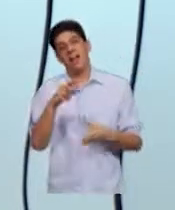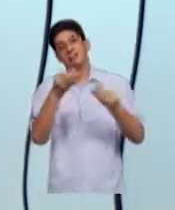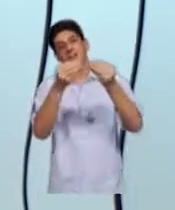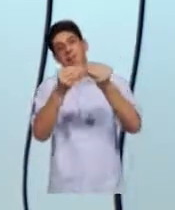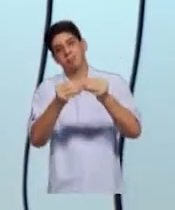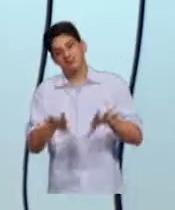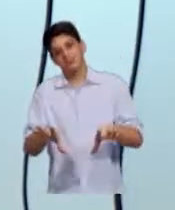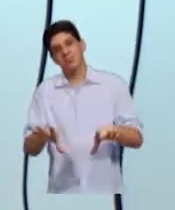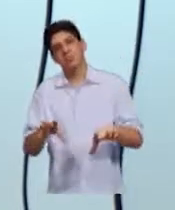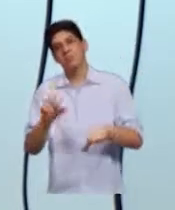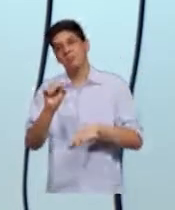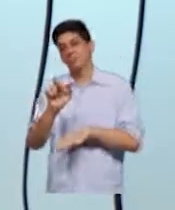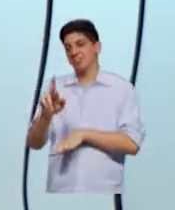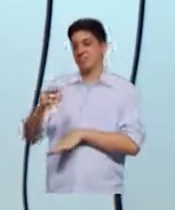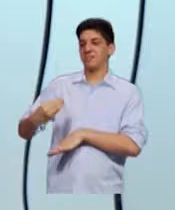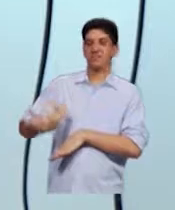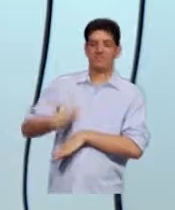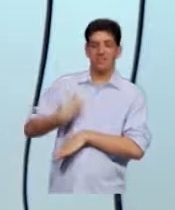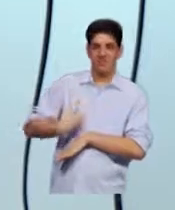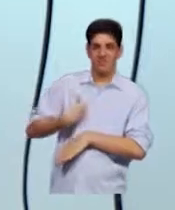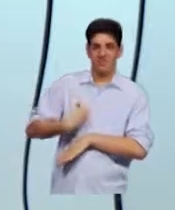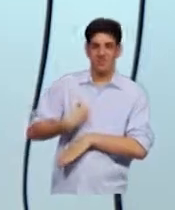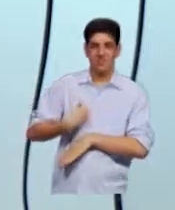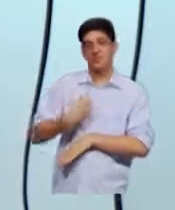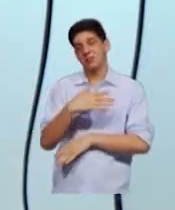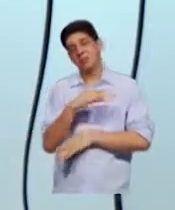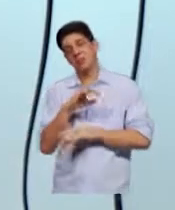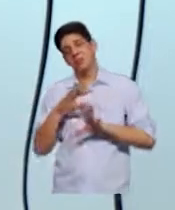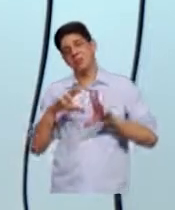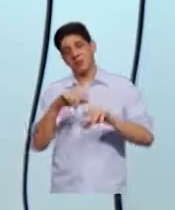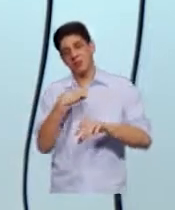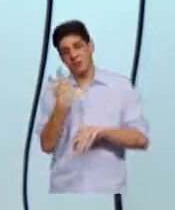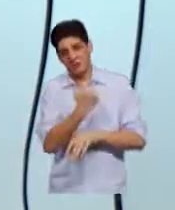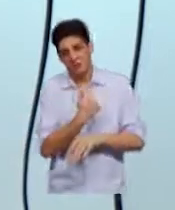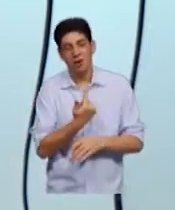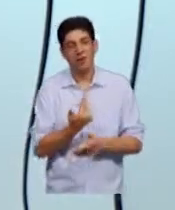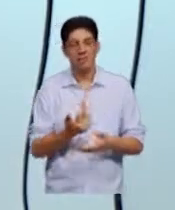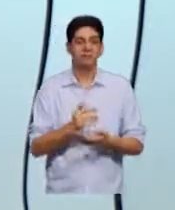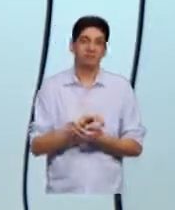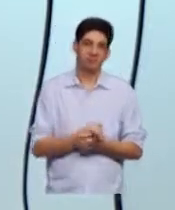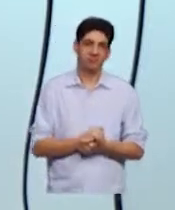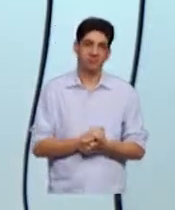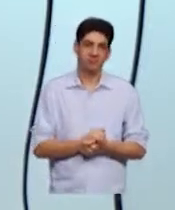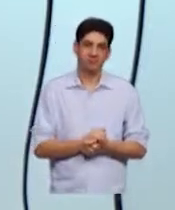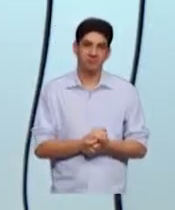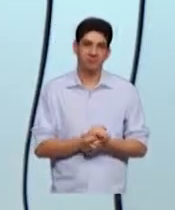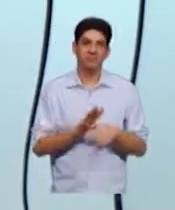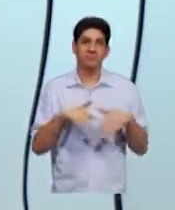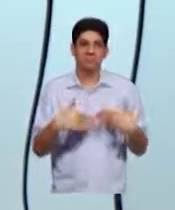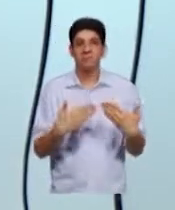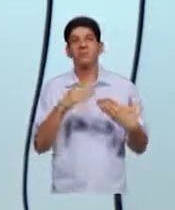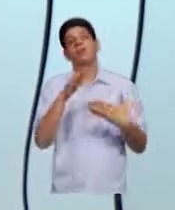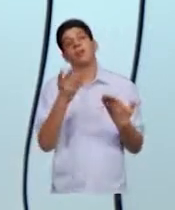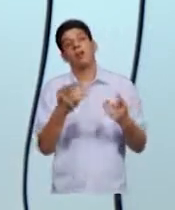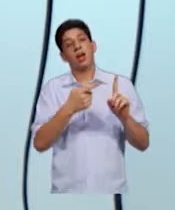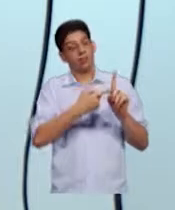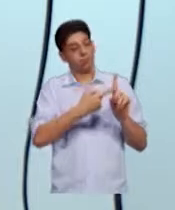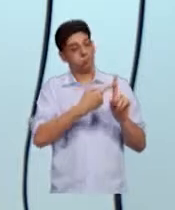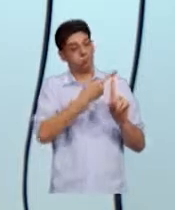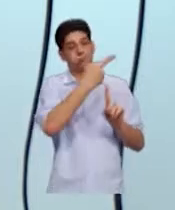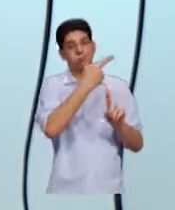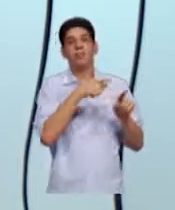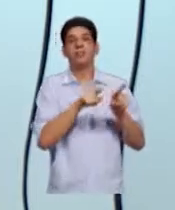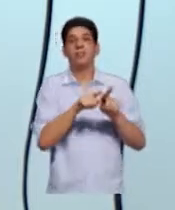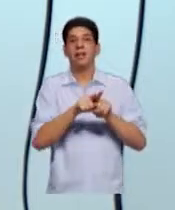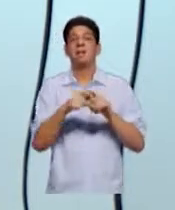para os seres vivos, para nós. Então, falamos aqui sobre o efeito estufa e aquecimento